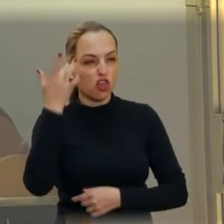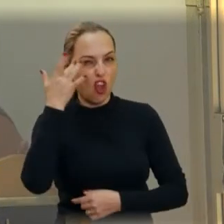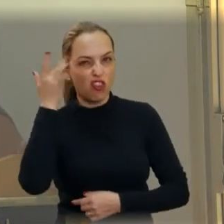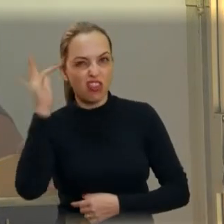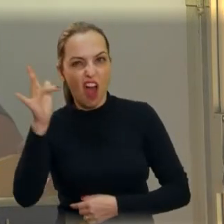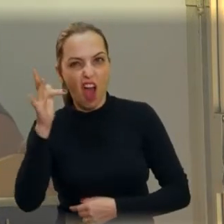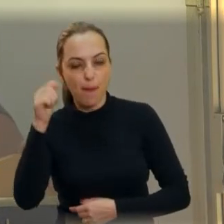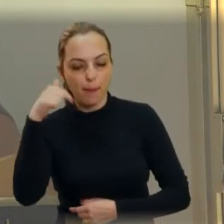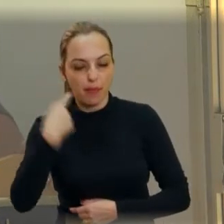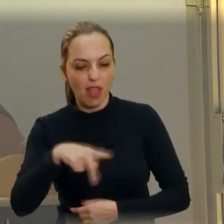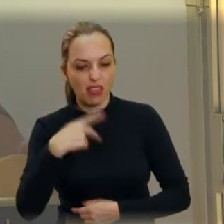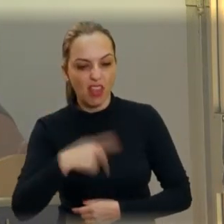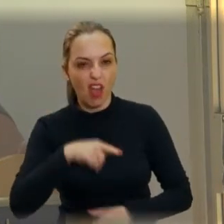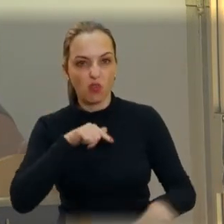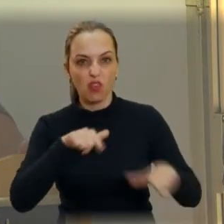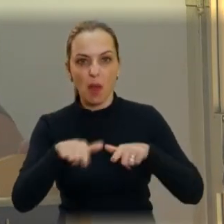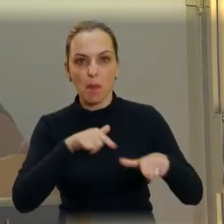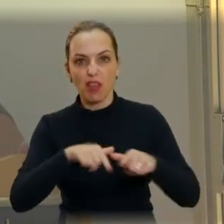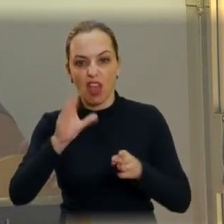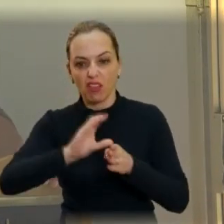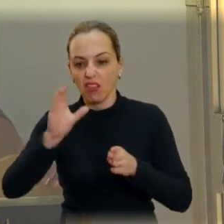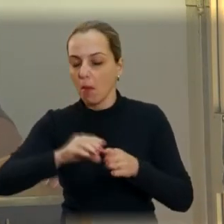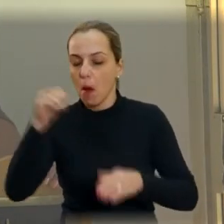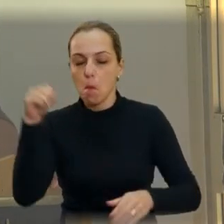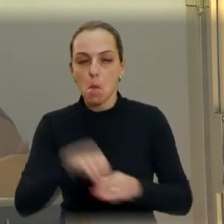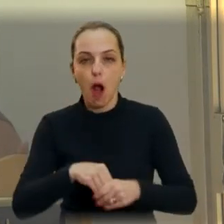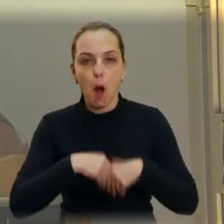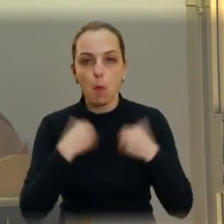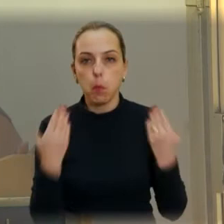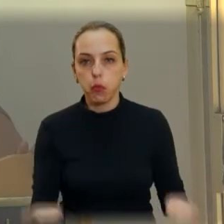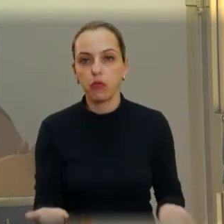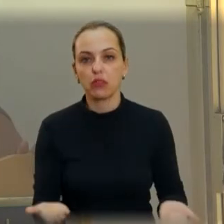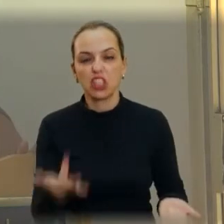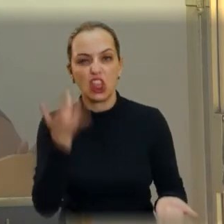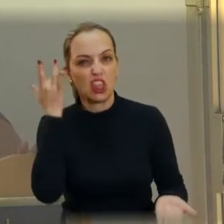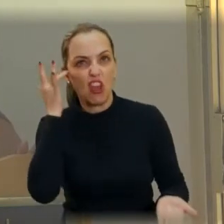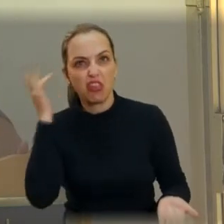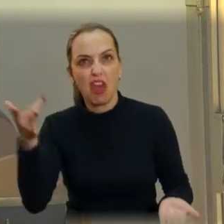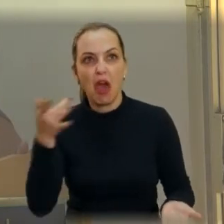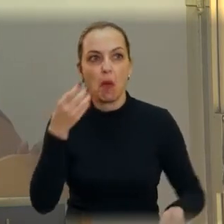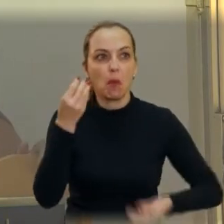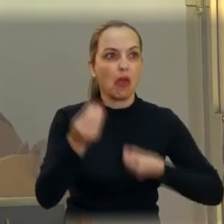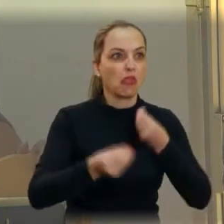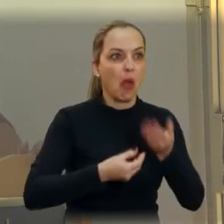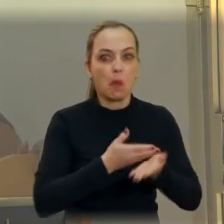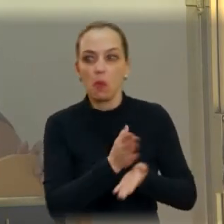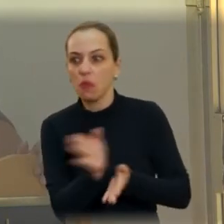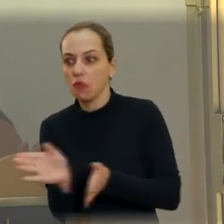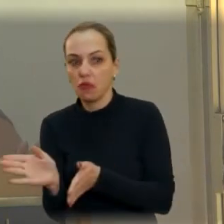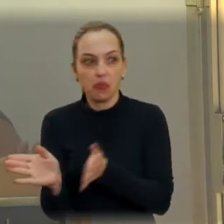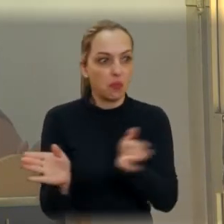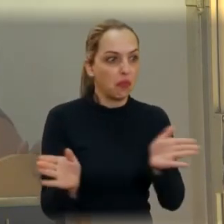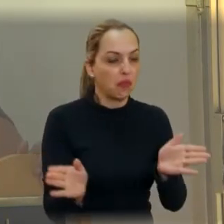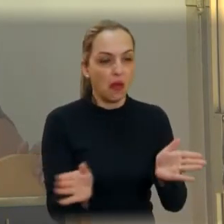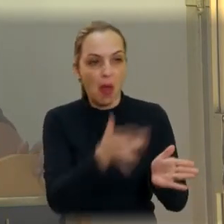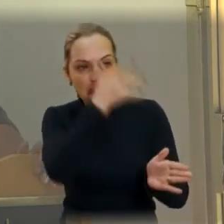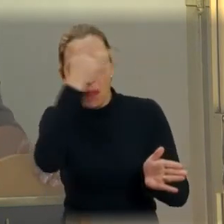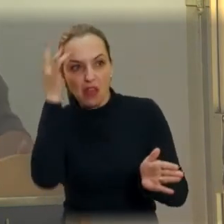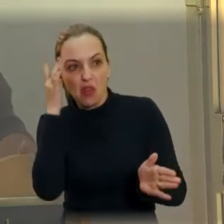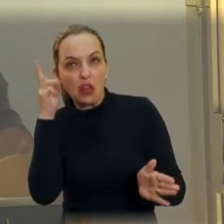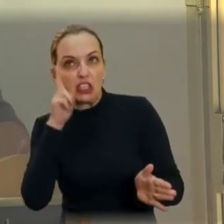dentro. Gente que não sabe para onde vai, de onde veio. Gente que não tem lado, que não tem